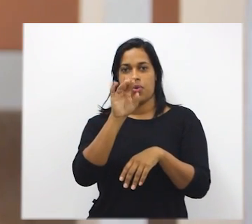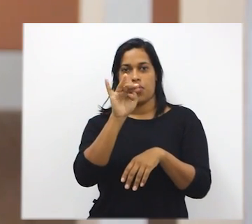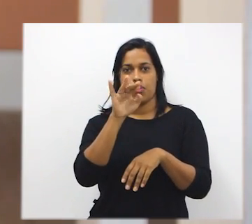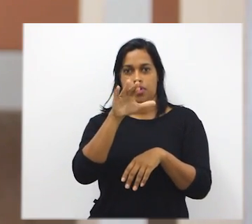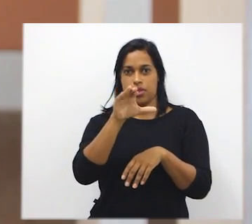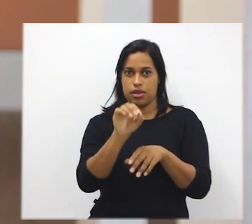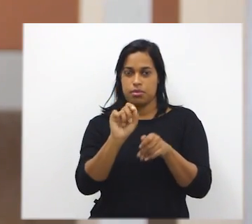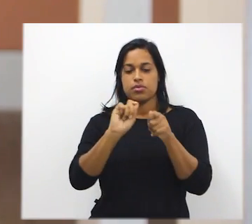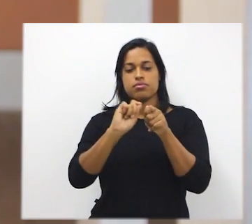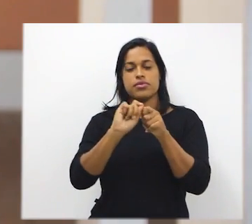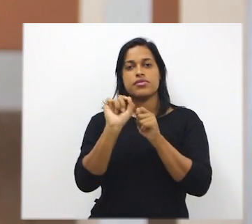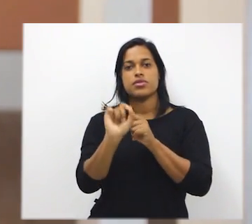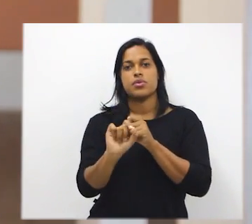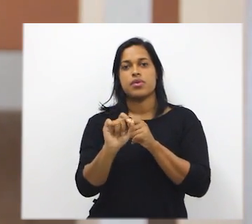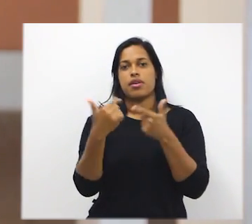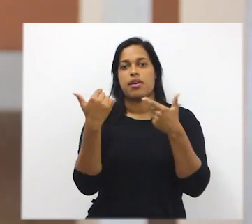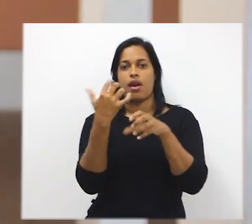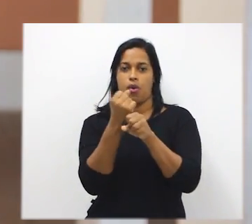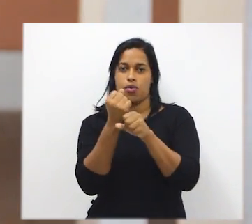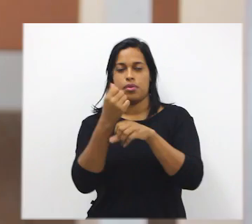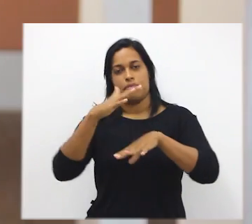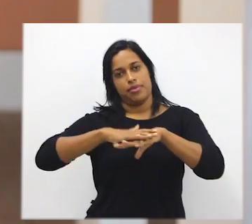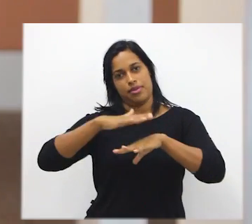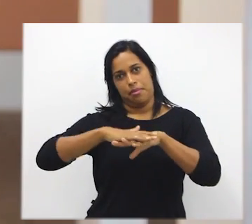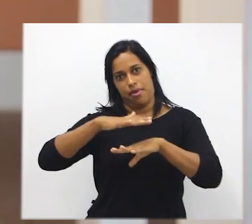realizar operações matemáticas.